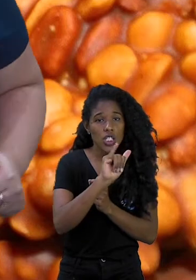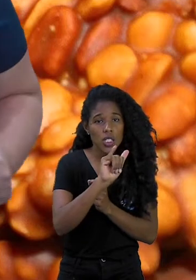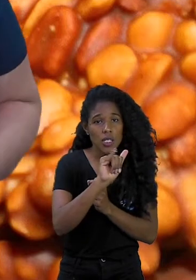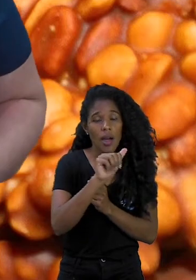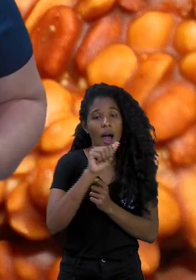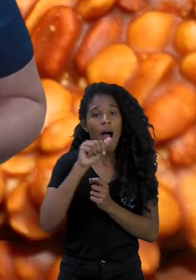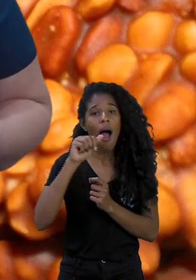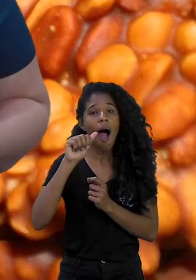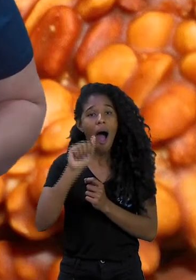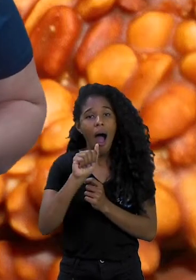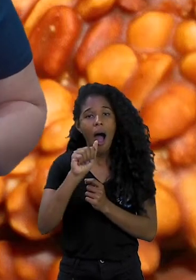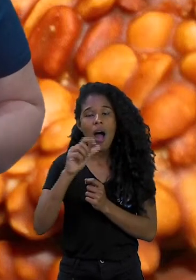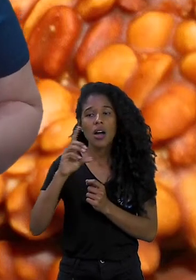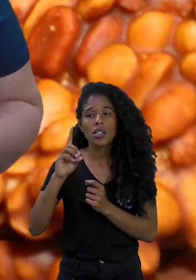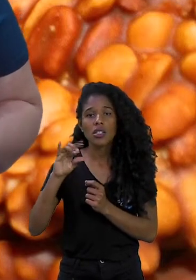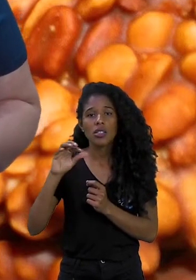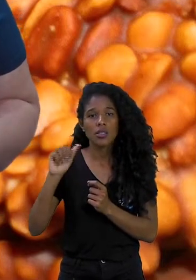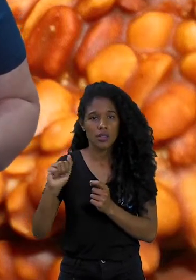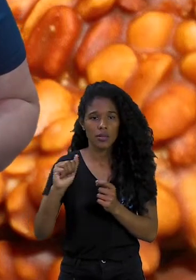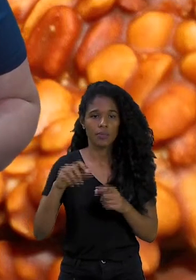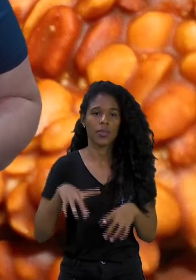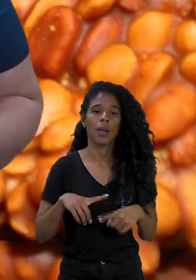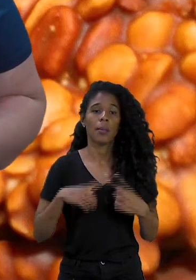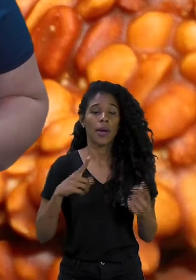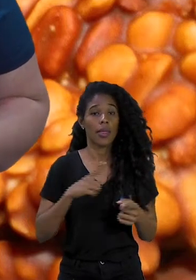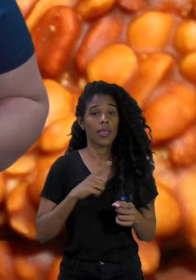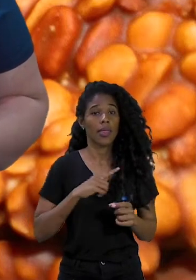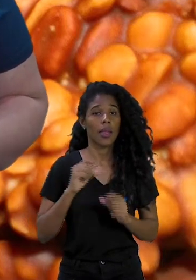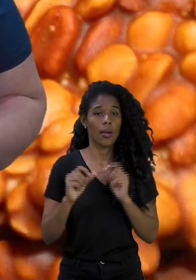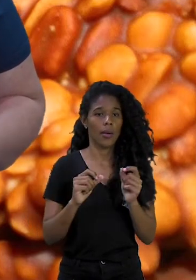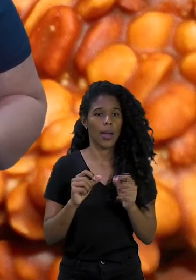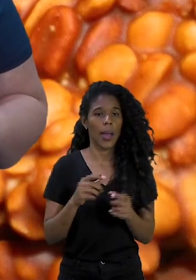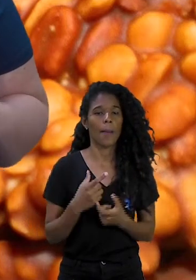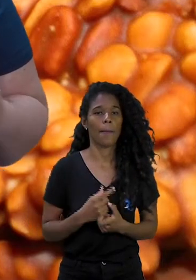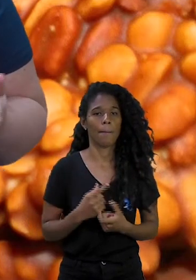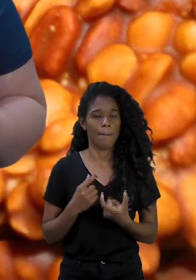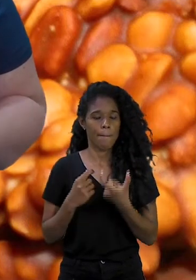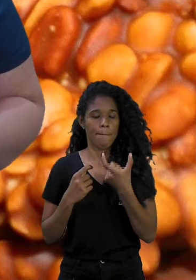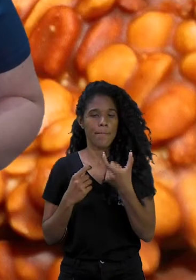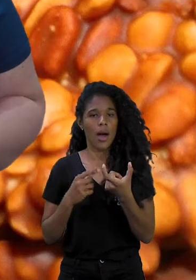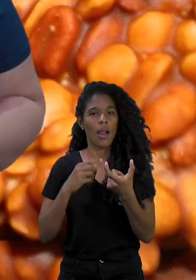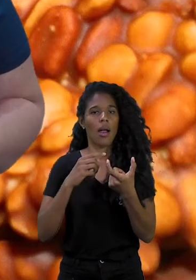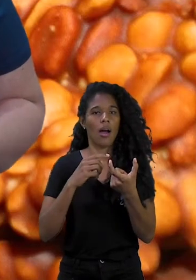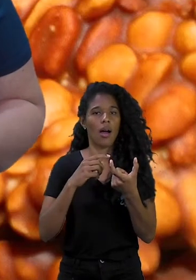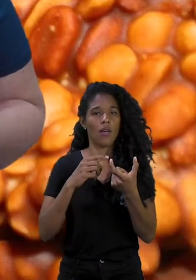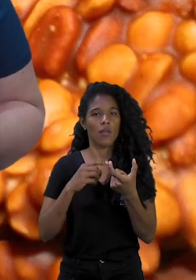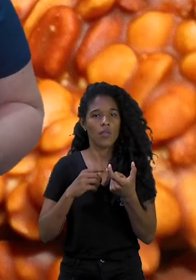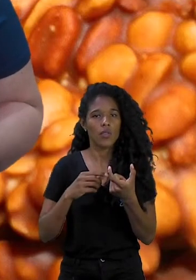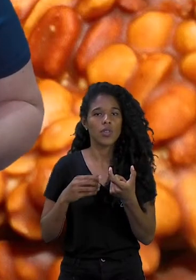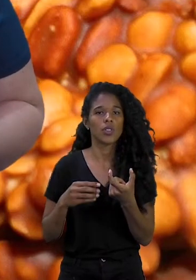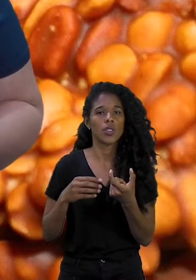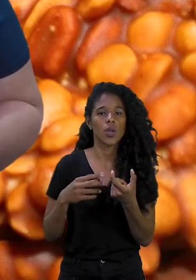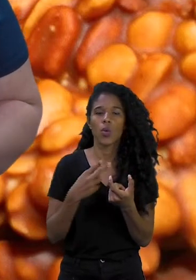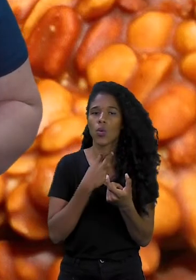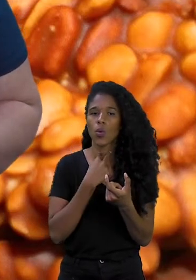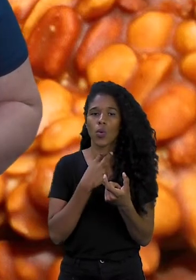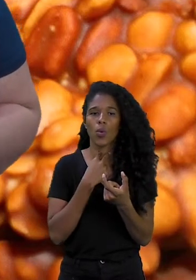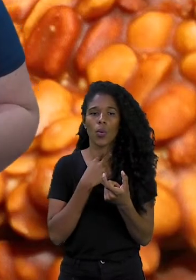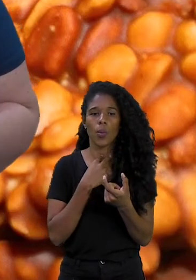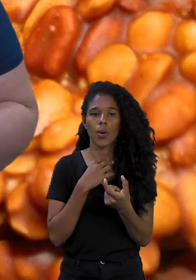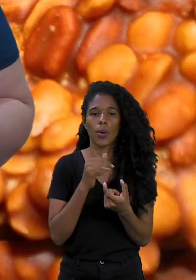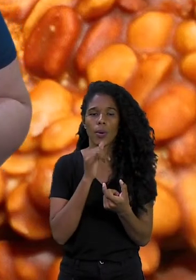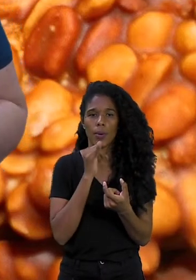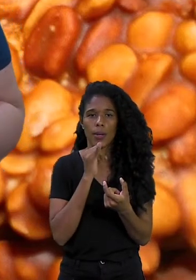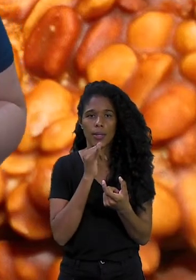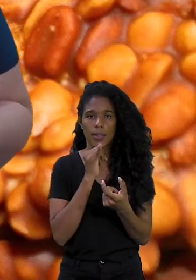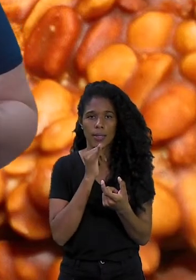uma exceção aqui nesse caso, as palavras cor de rosa e pé de meia. E também lembrando, né, gente,